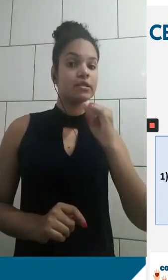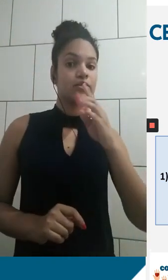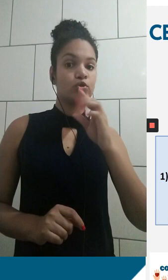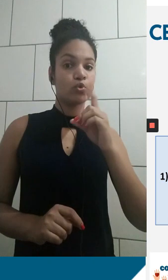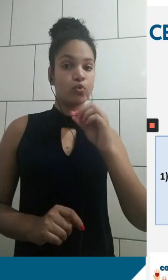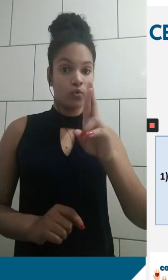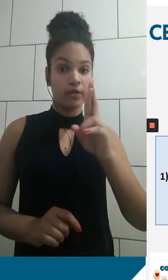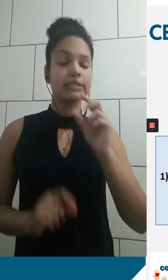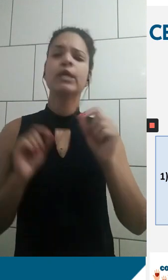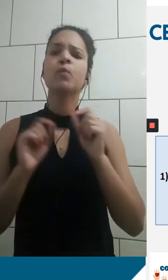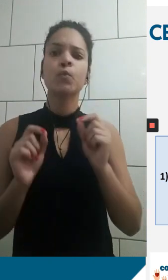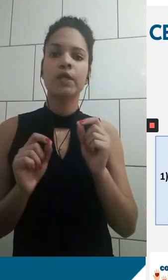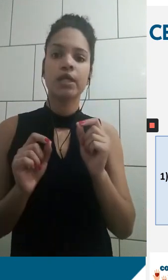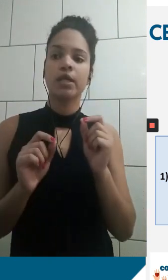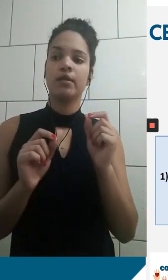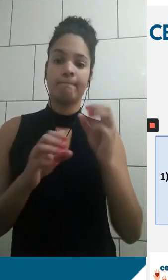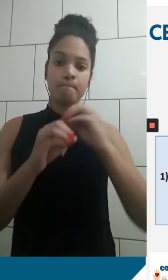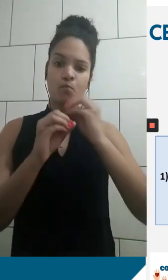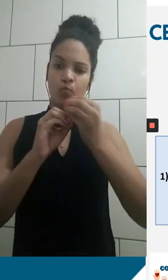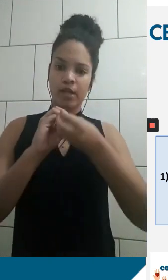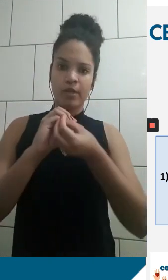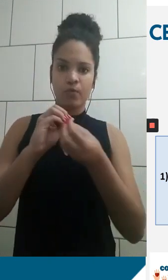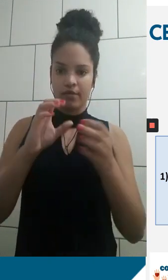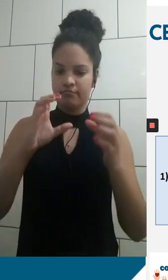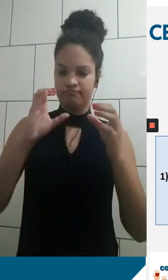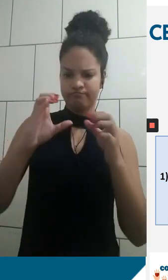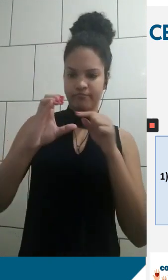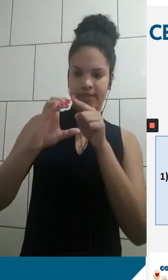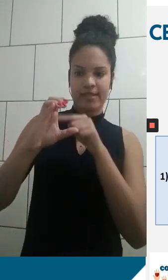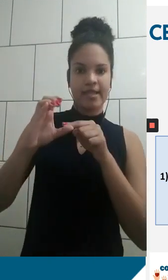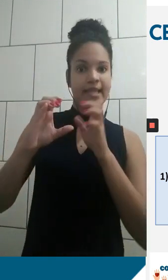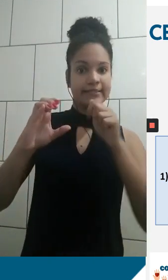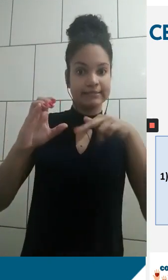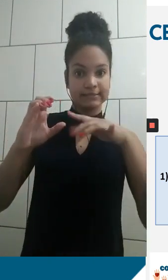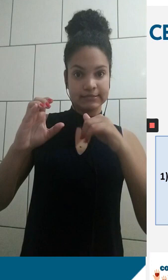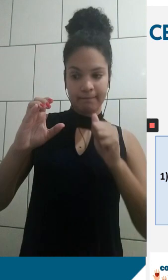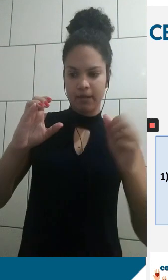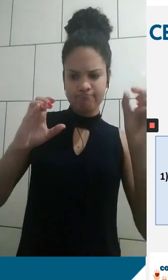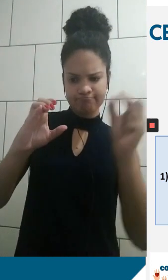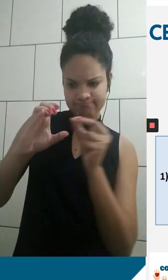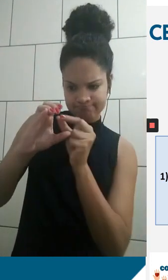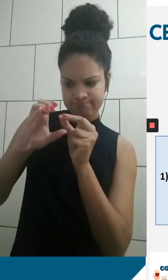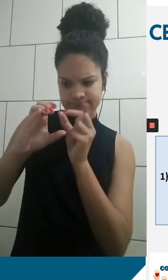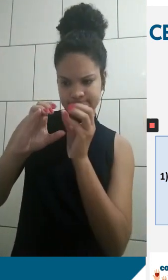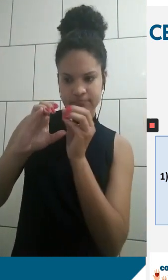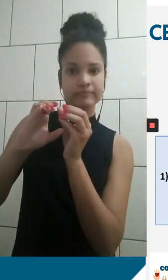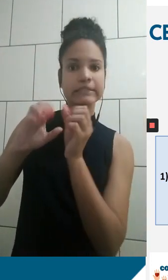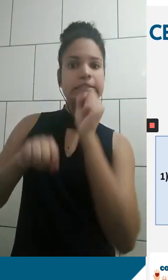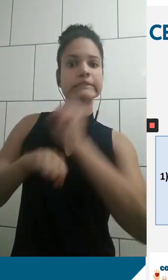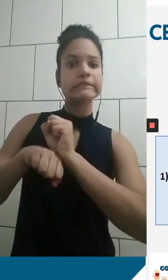se prendem nos sítios ativos da enzima e bloqueiam a ação da enzima. E aqui tem dois gráficos,